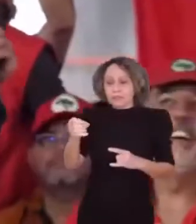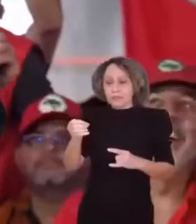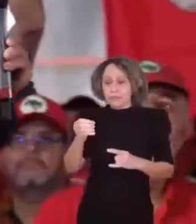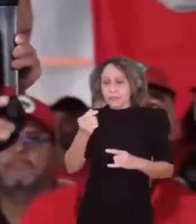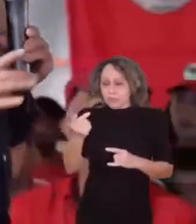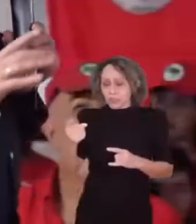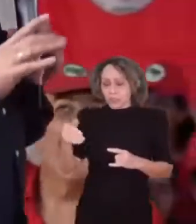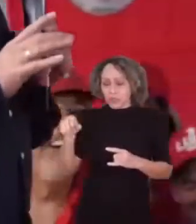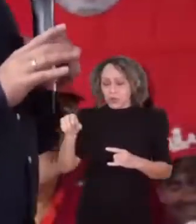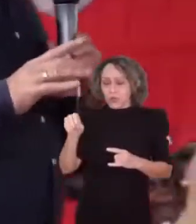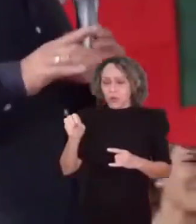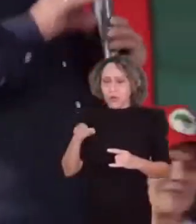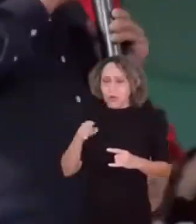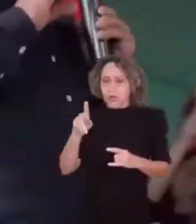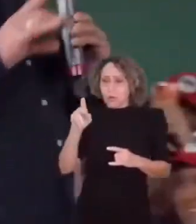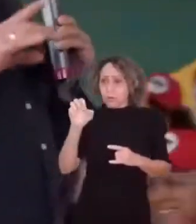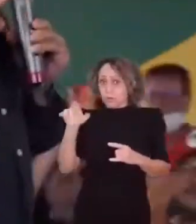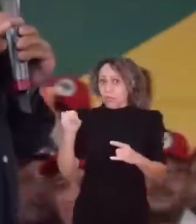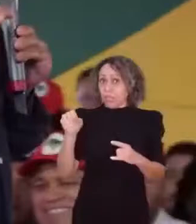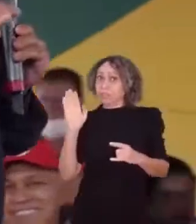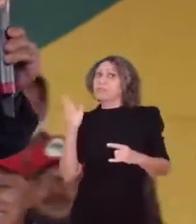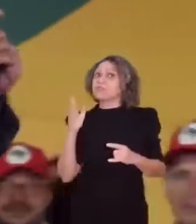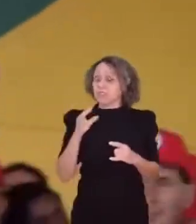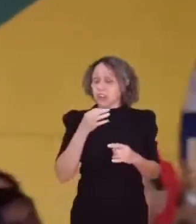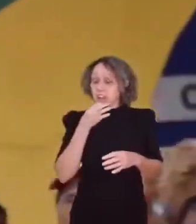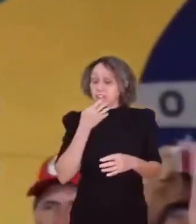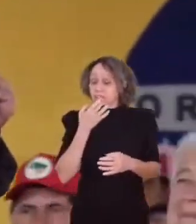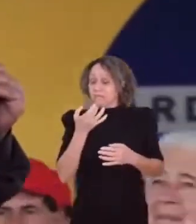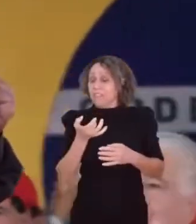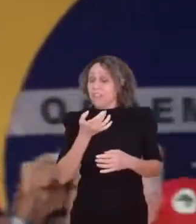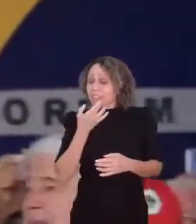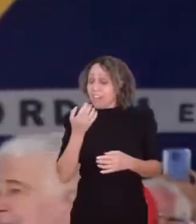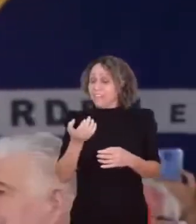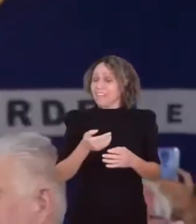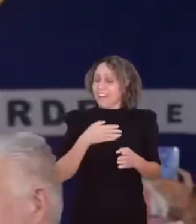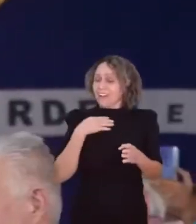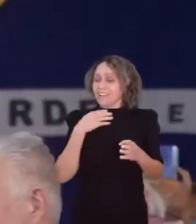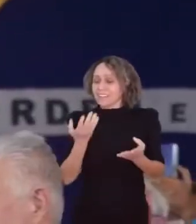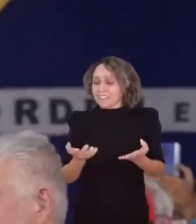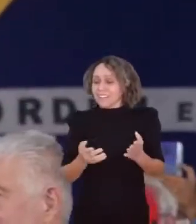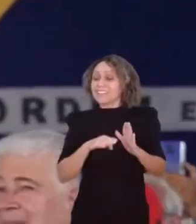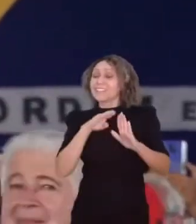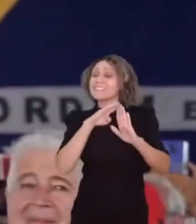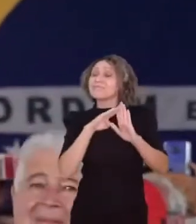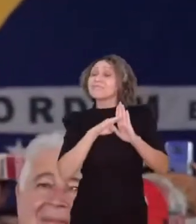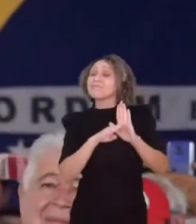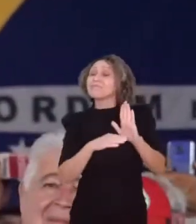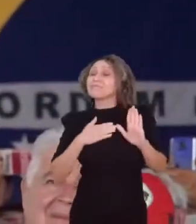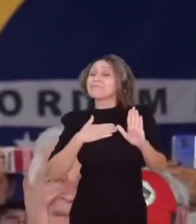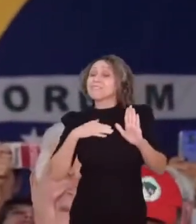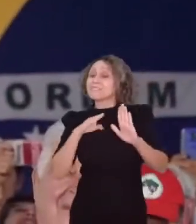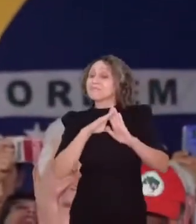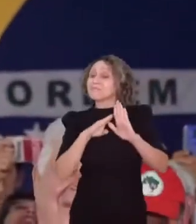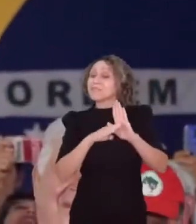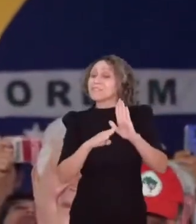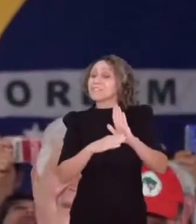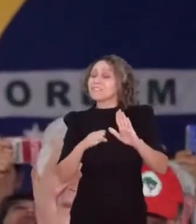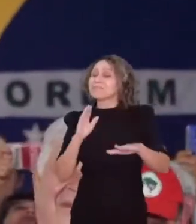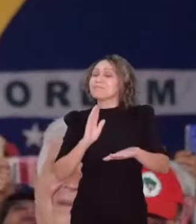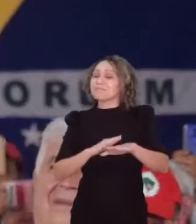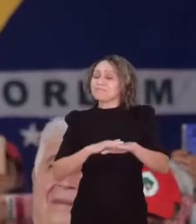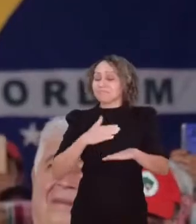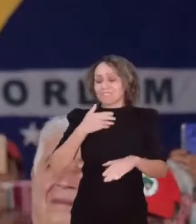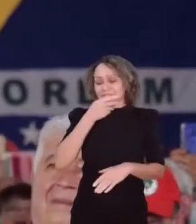dicas do programa de governo. E eu queria tocar num assunto importante. Queria que vocês ouvissem